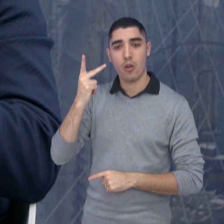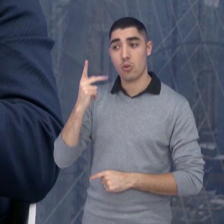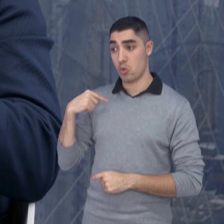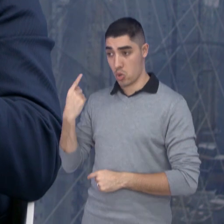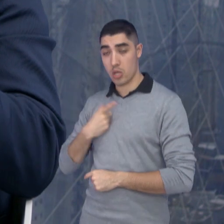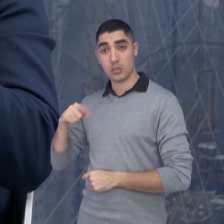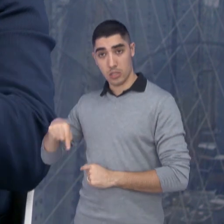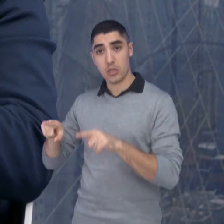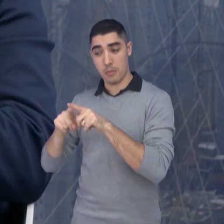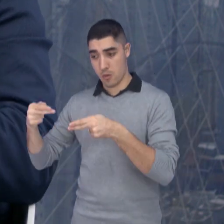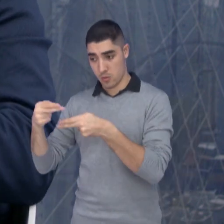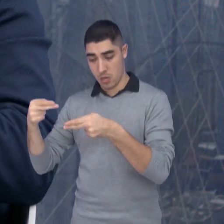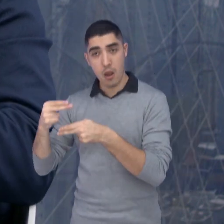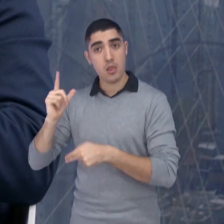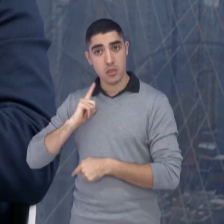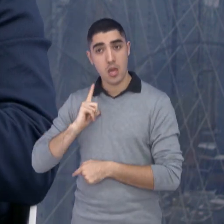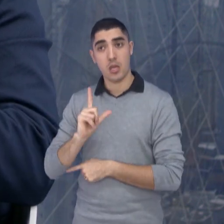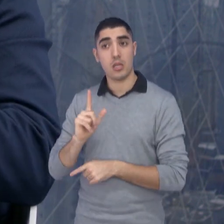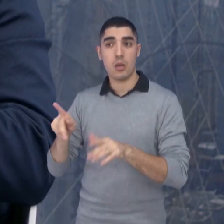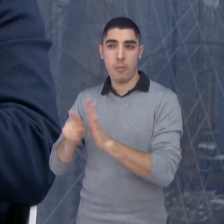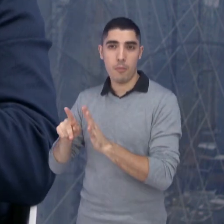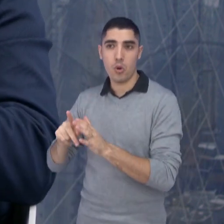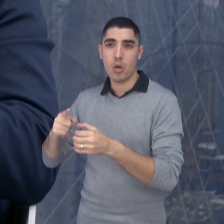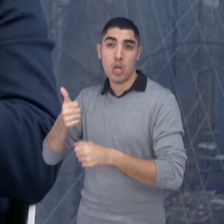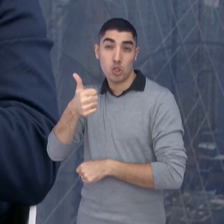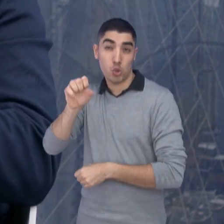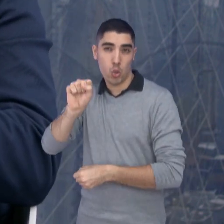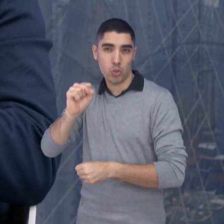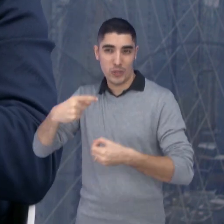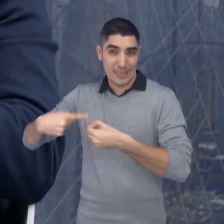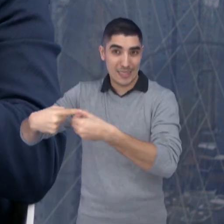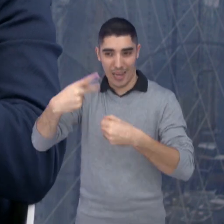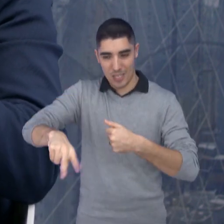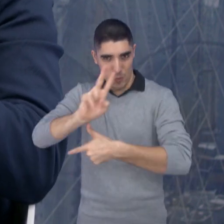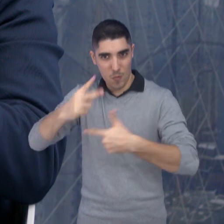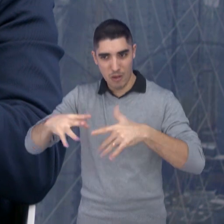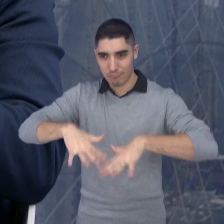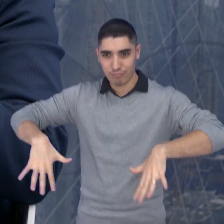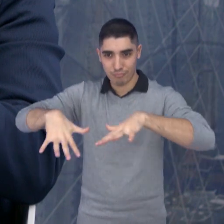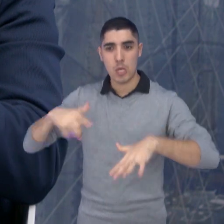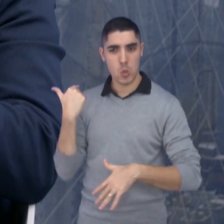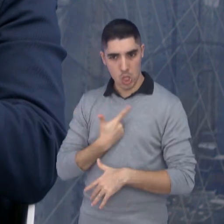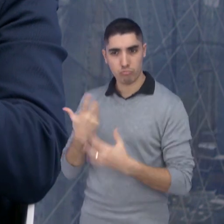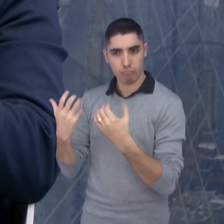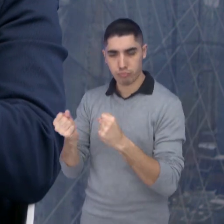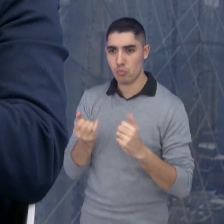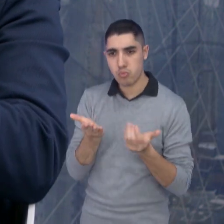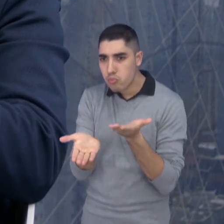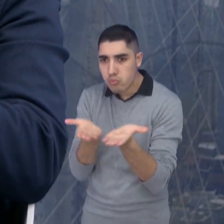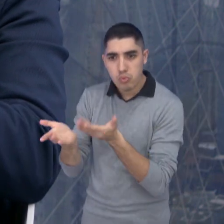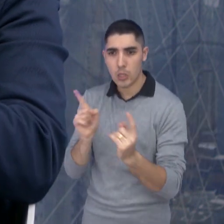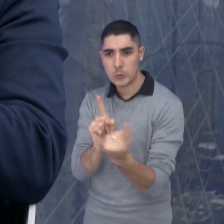São José dos Campos, também nós temos parcerias para ofertar conteúdo técnico, isso é fundamental. O setor privado, ele vai aonde